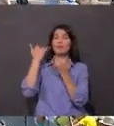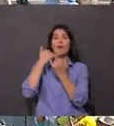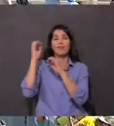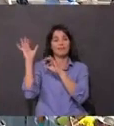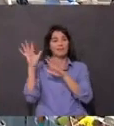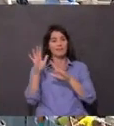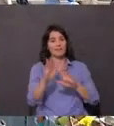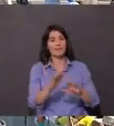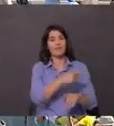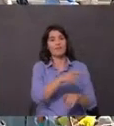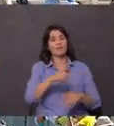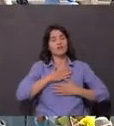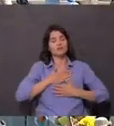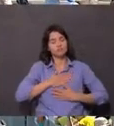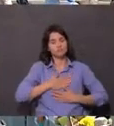para vós.